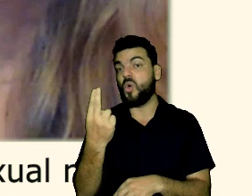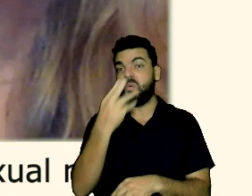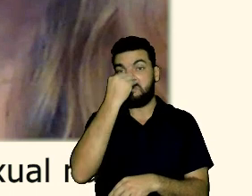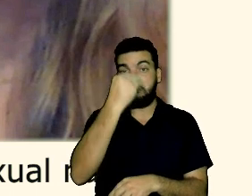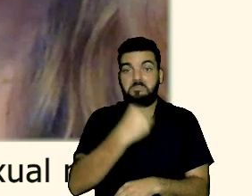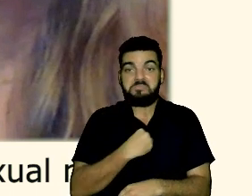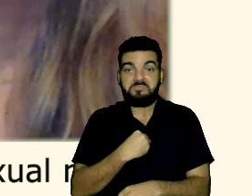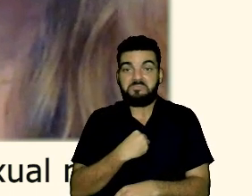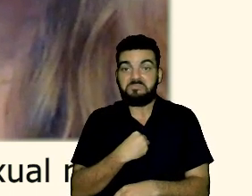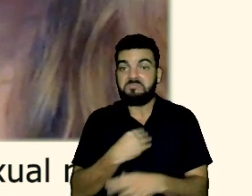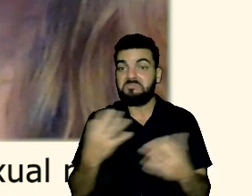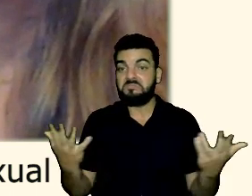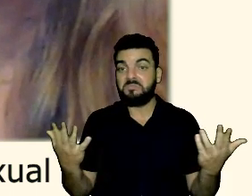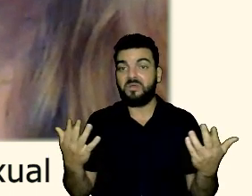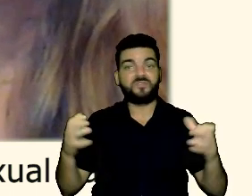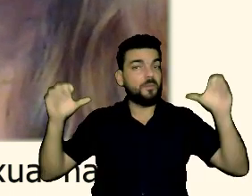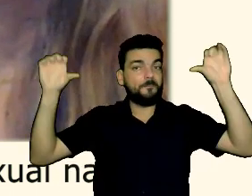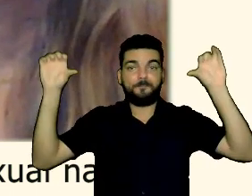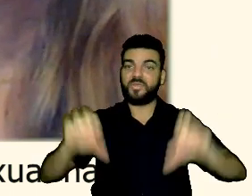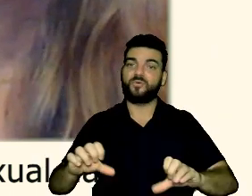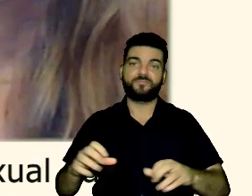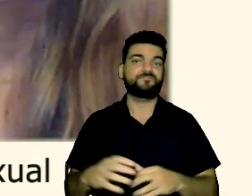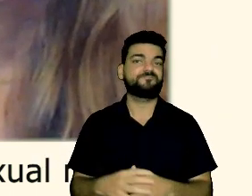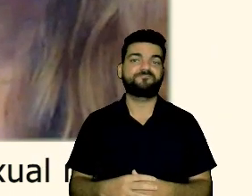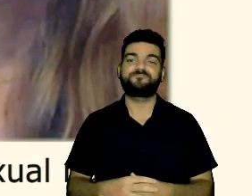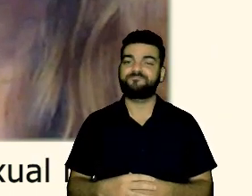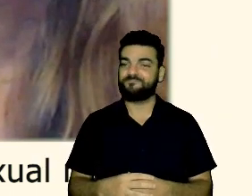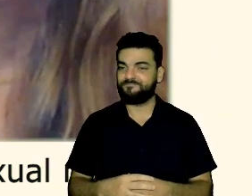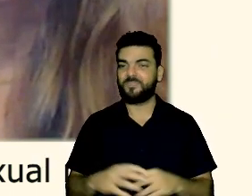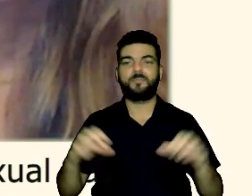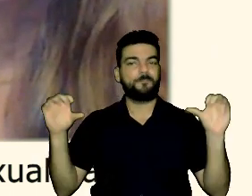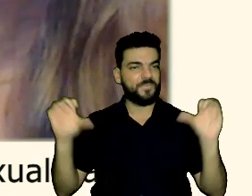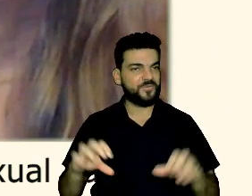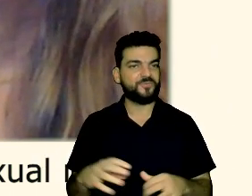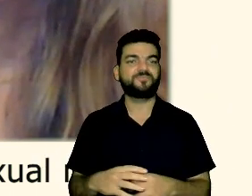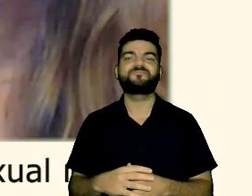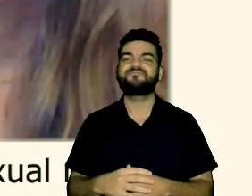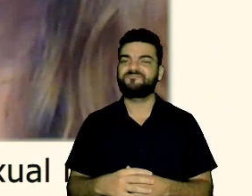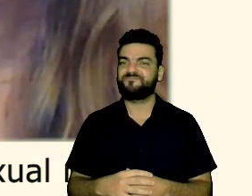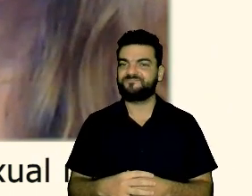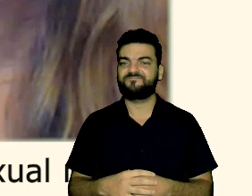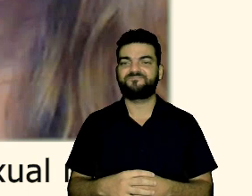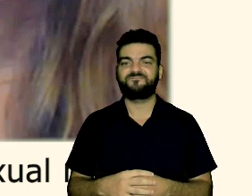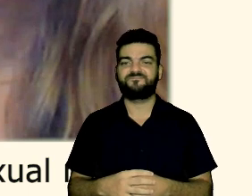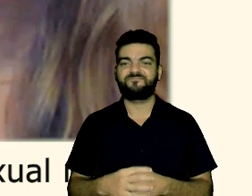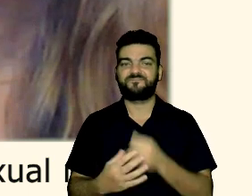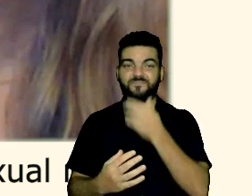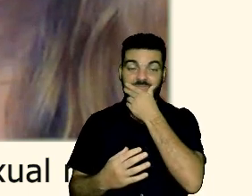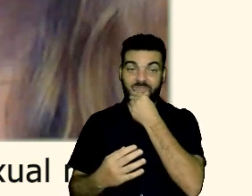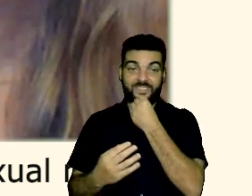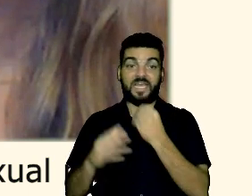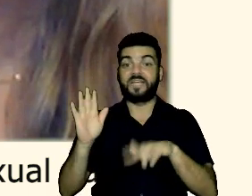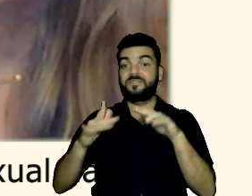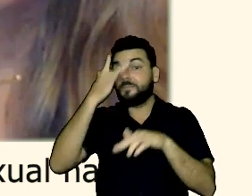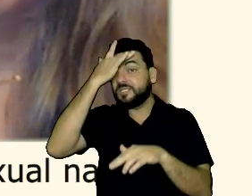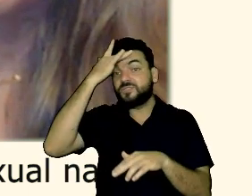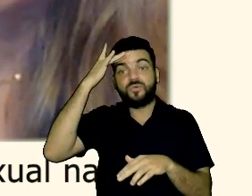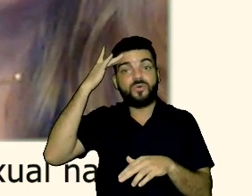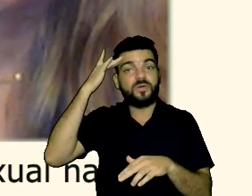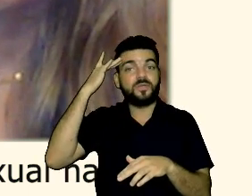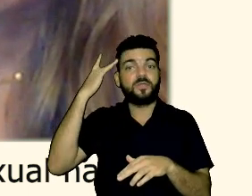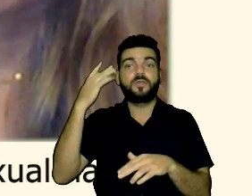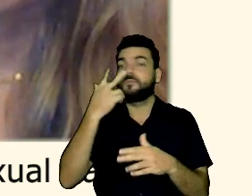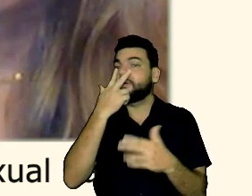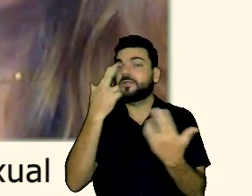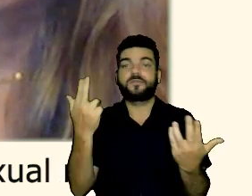ou simplesmente ignora e a coisa vai numa escalada bem alta e bem violenta,